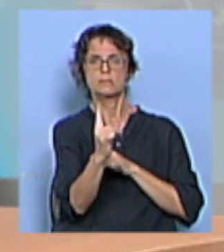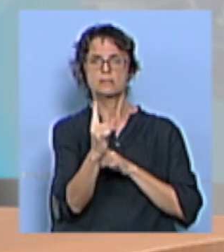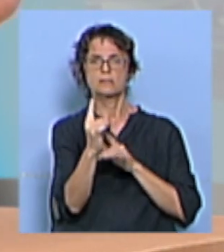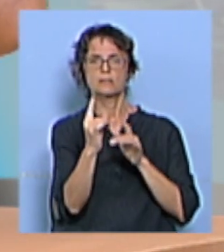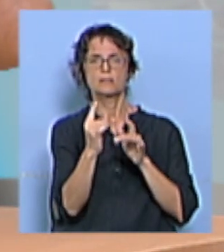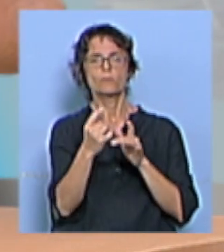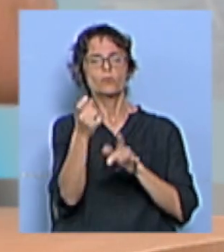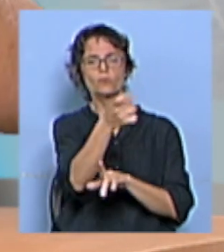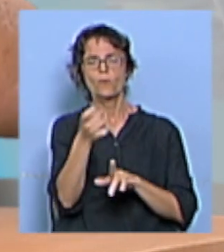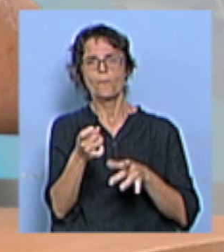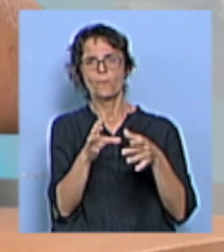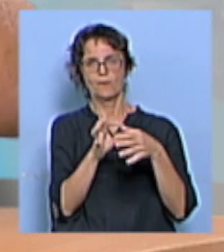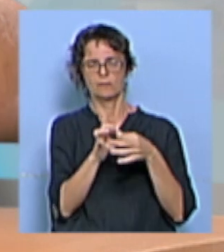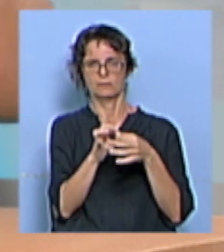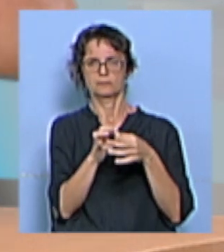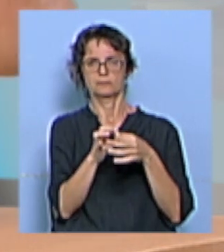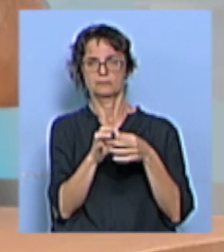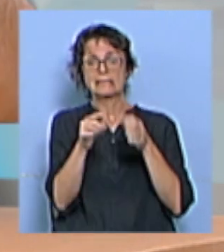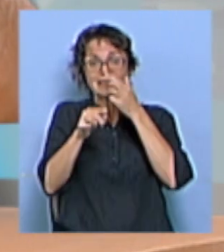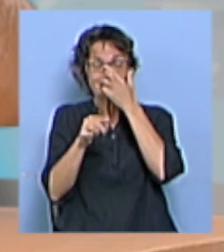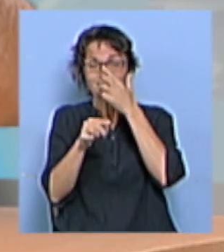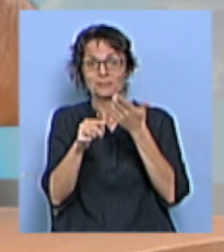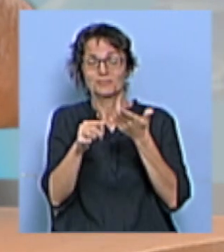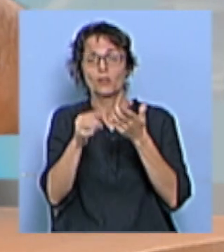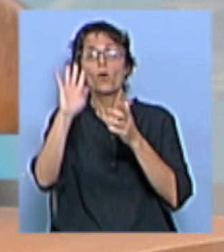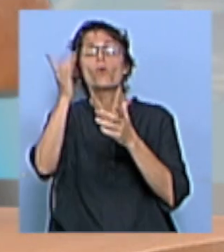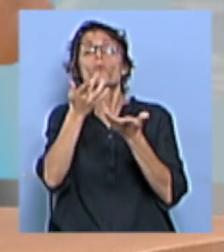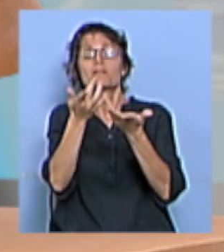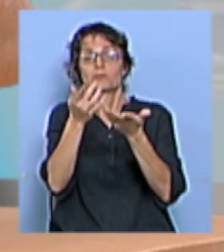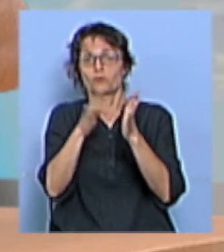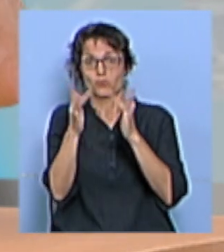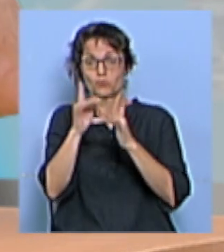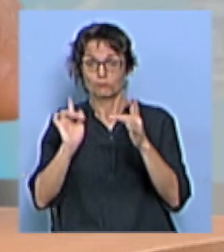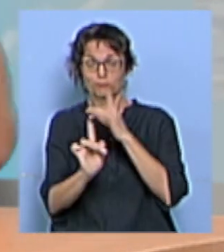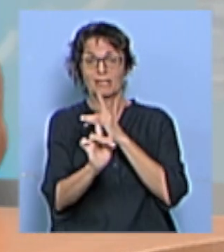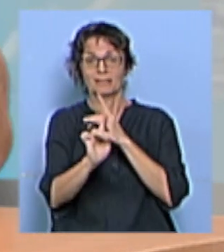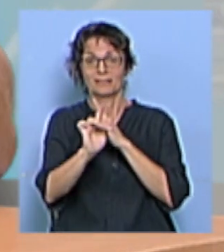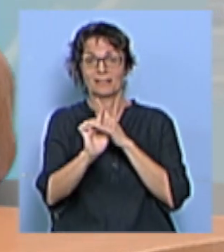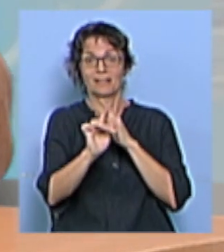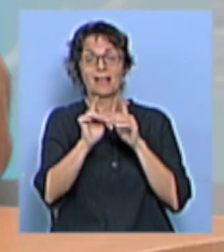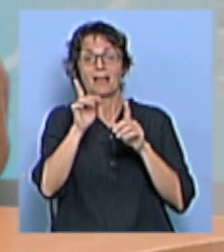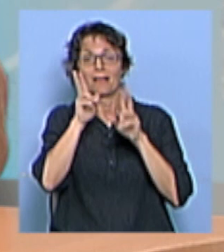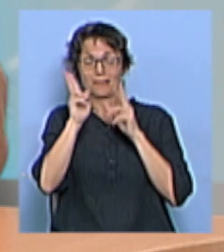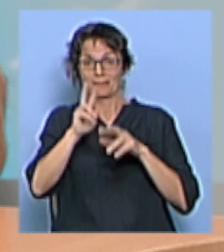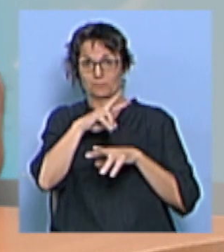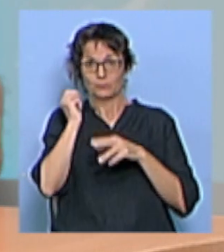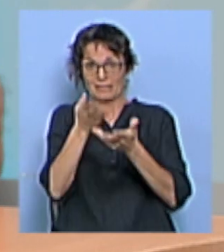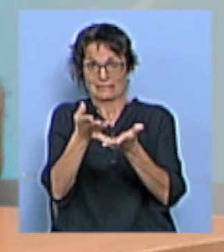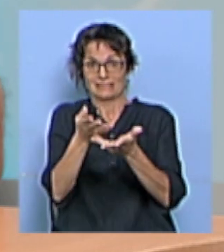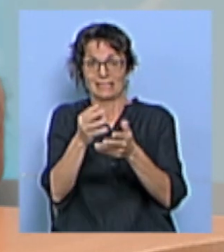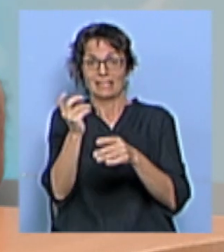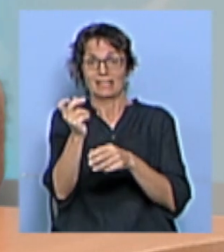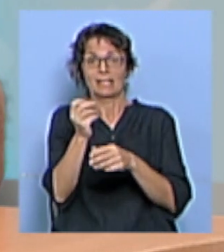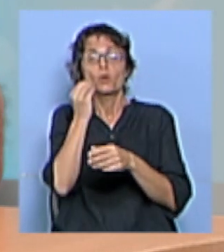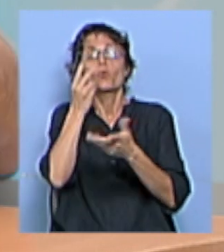que é o que vai acontecer a Jesus quando entra em Jerusalém, vai sentado num burrinho, filho de uma burrinha, não é? Bom, então isso seria